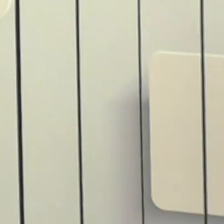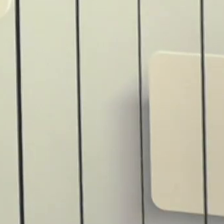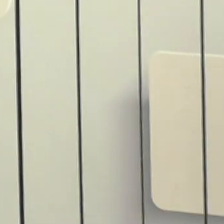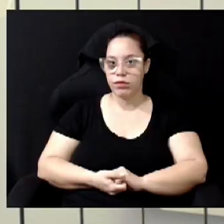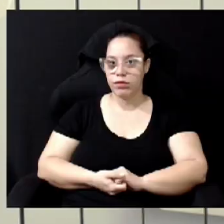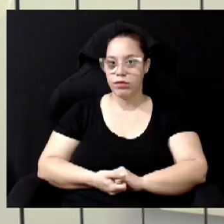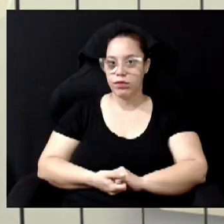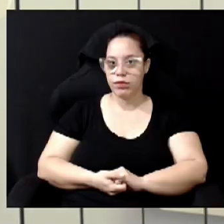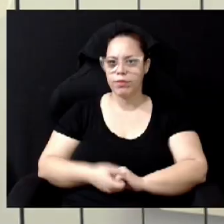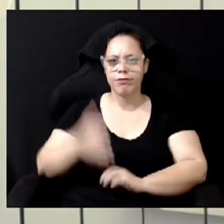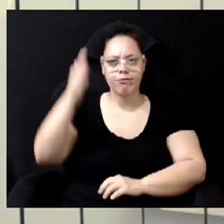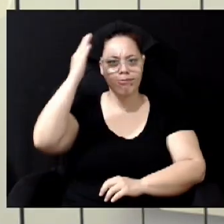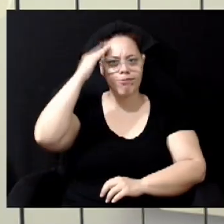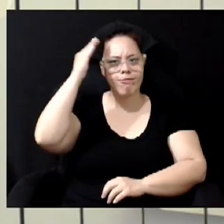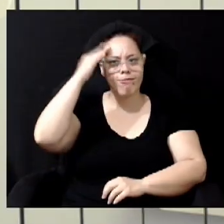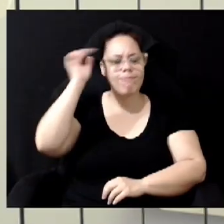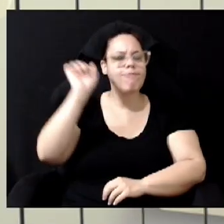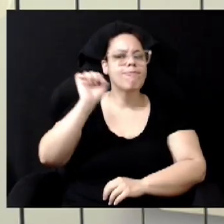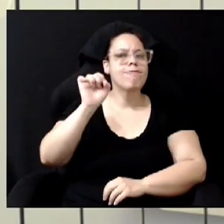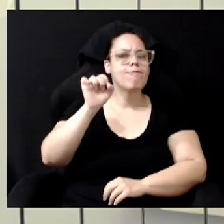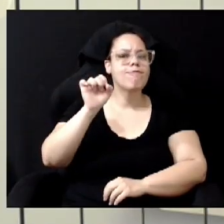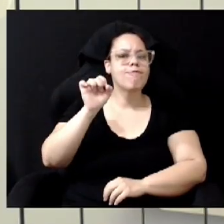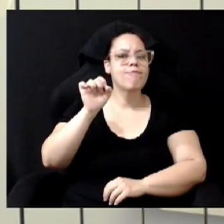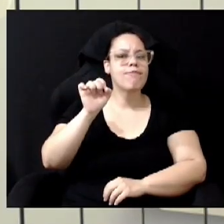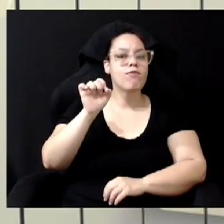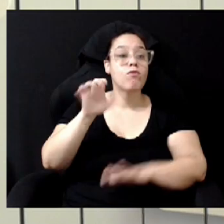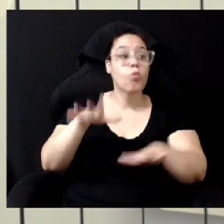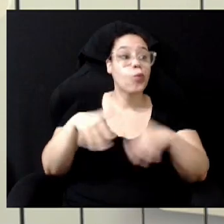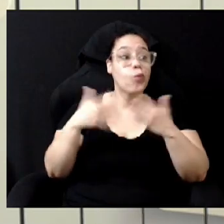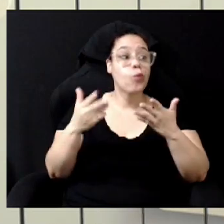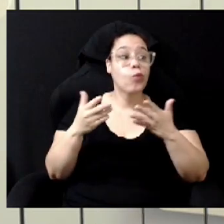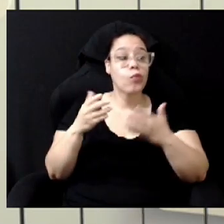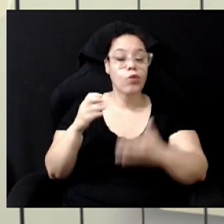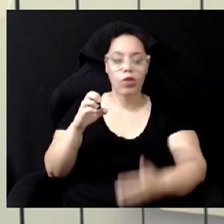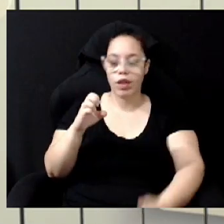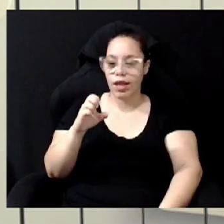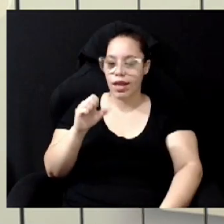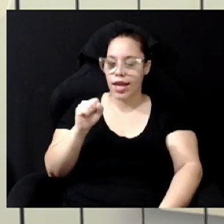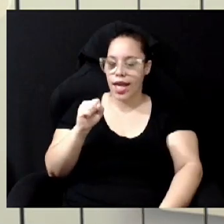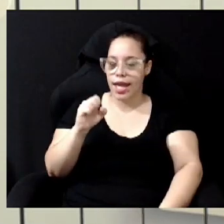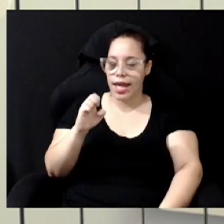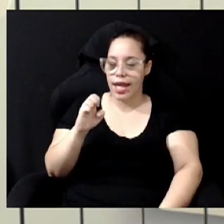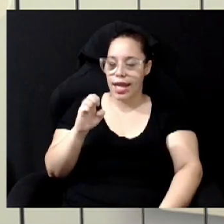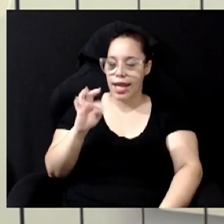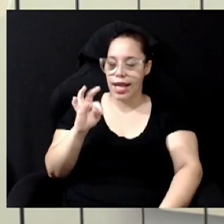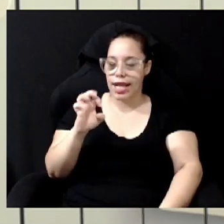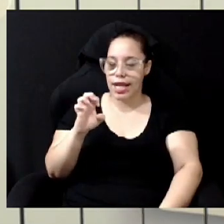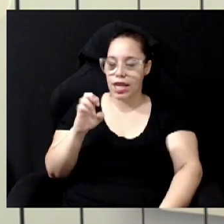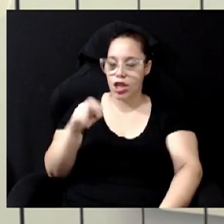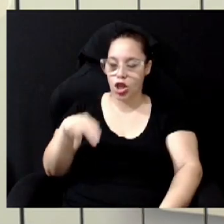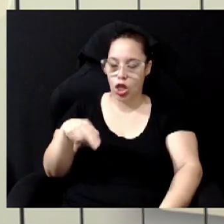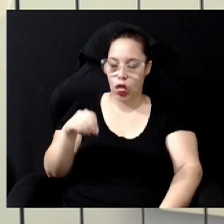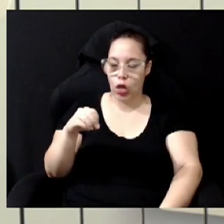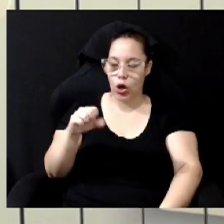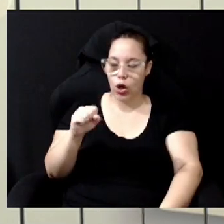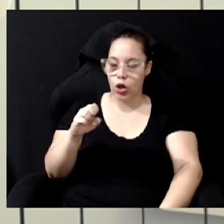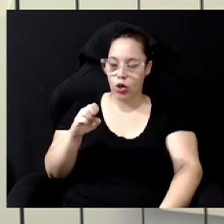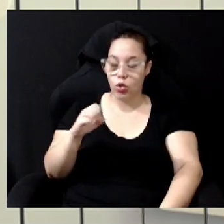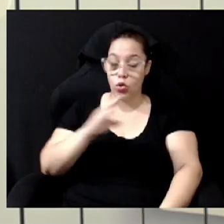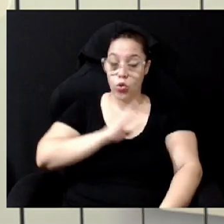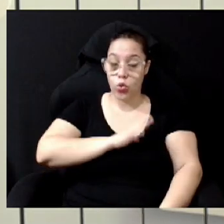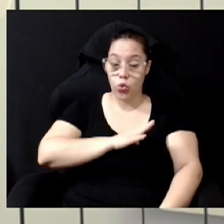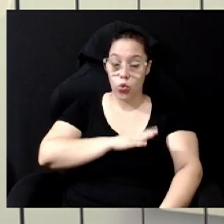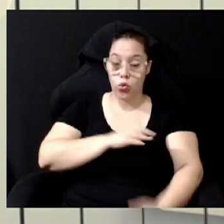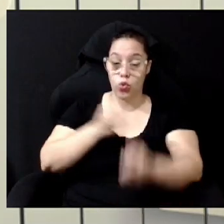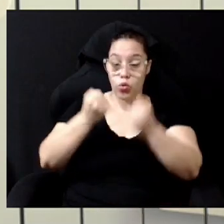Você sabe o que é e o que causa a estenose aórtica? No quadro de hoje, um cardiologista vai explicar como